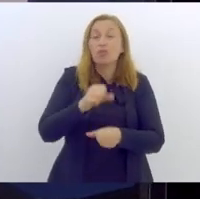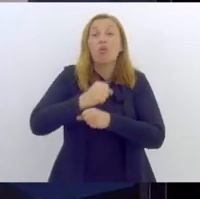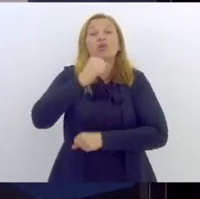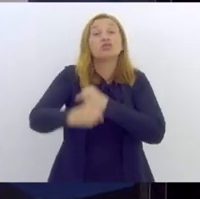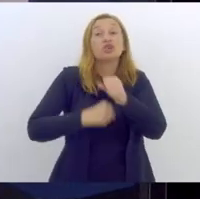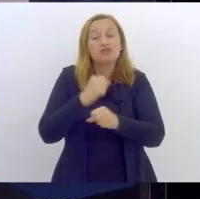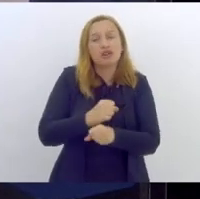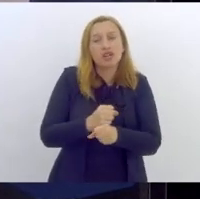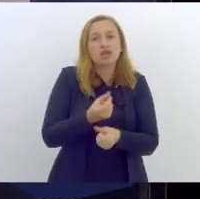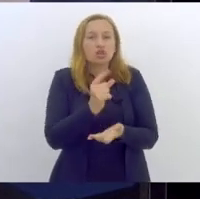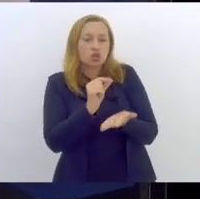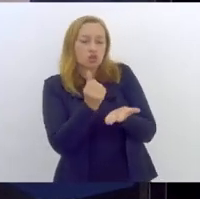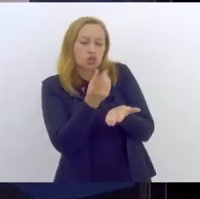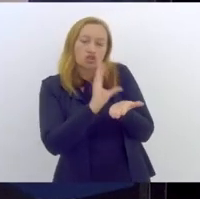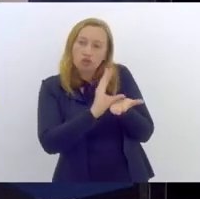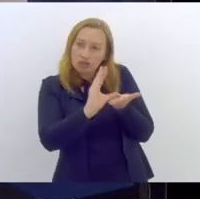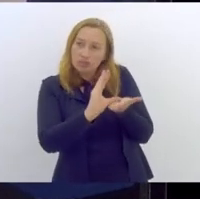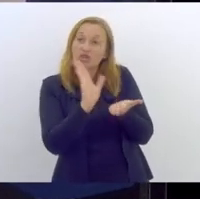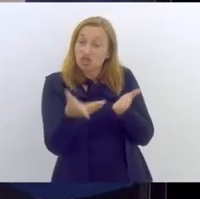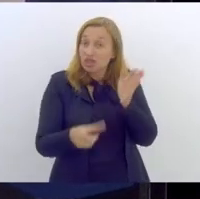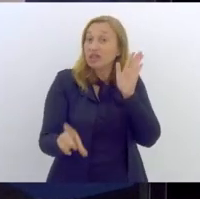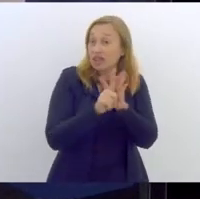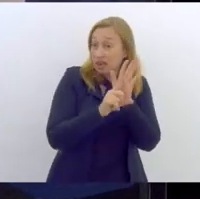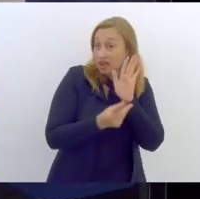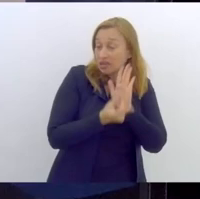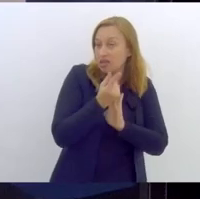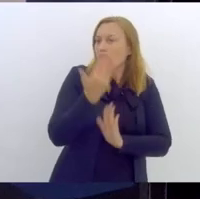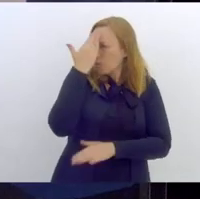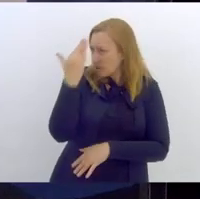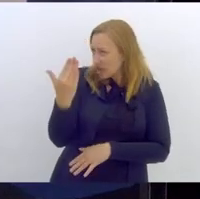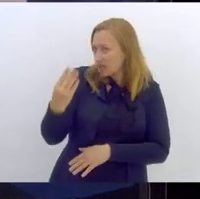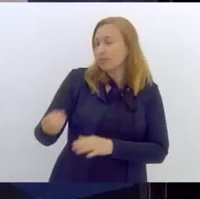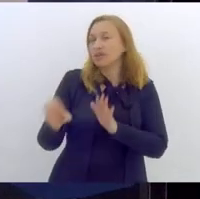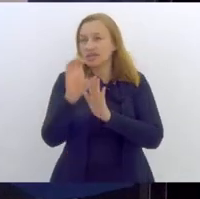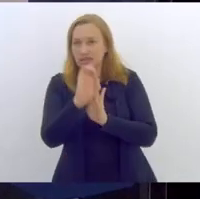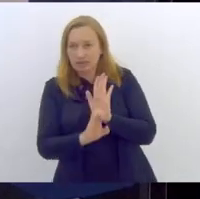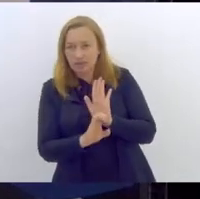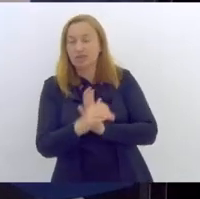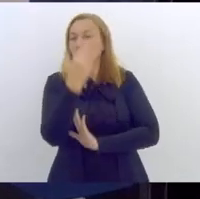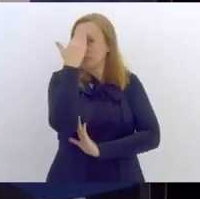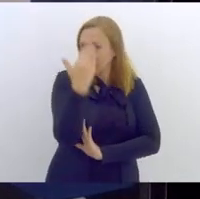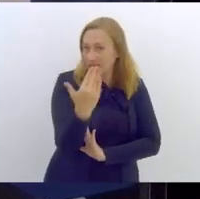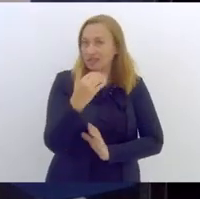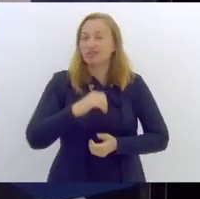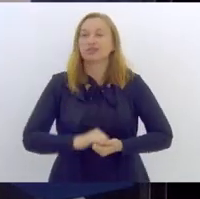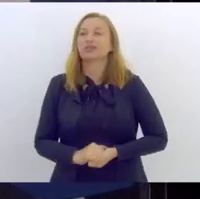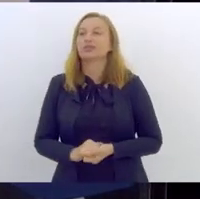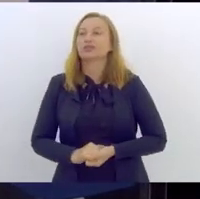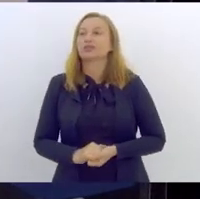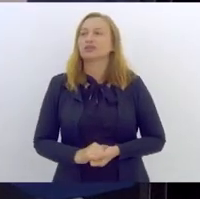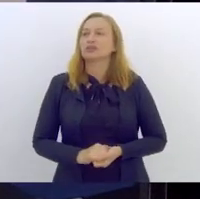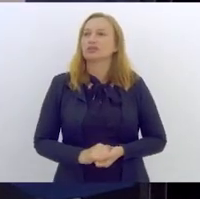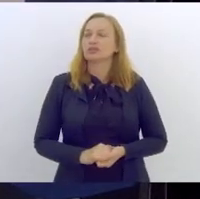né já tá na lua agradeço as emendas agradeço e